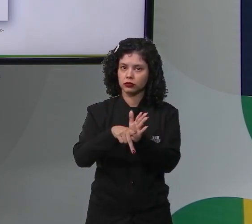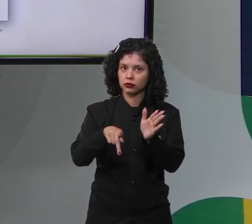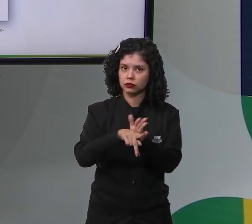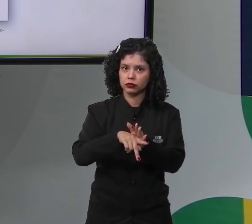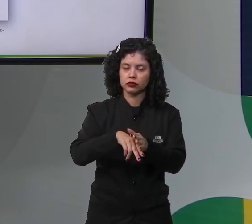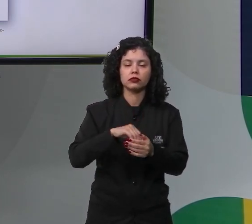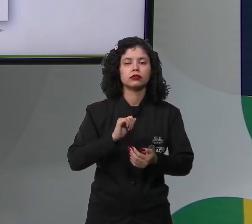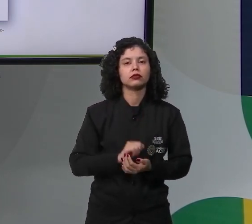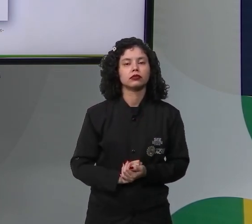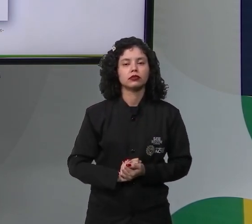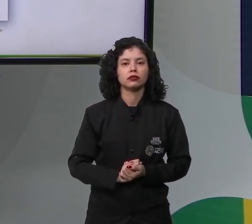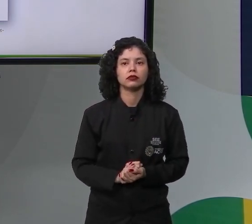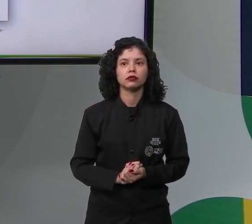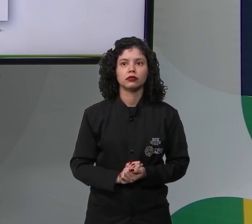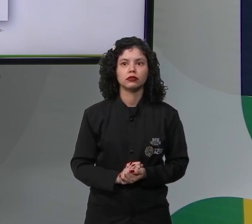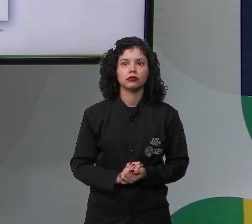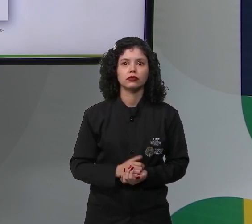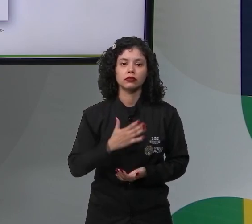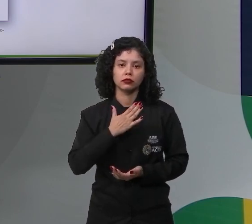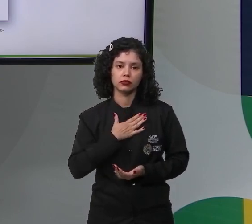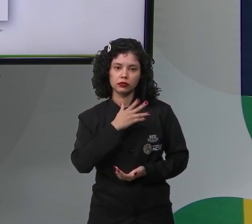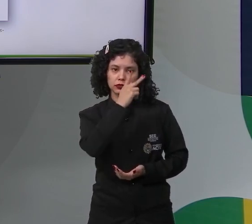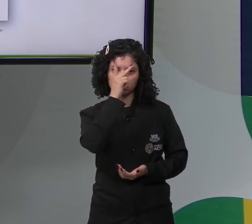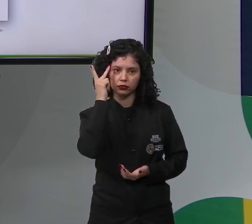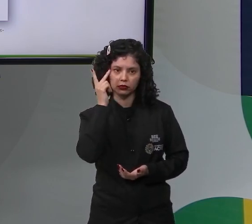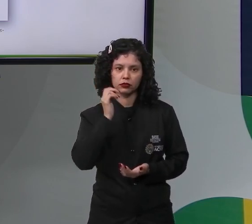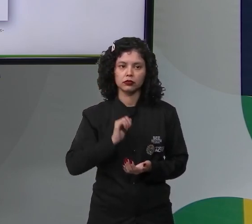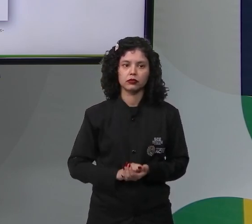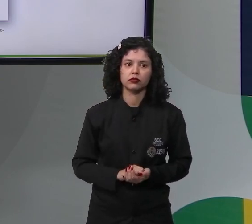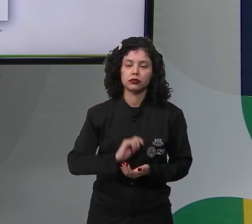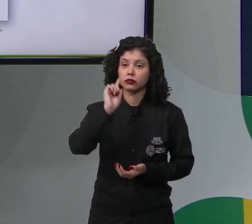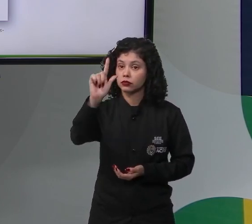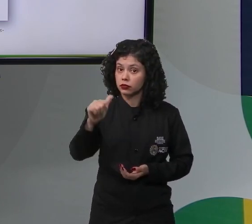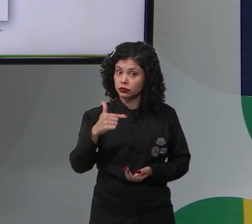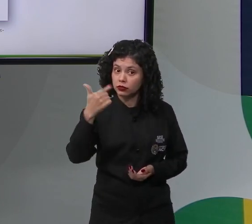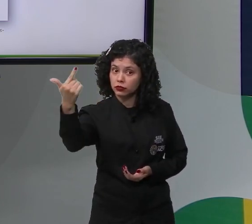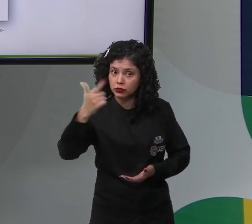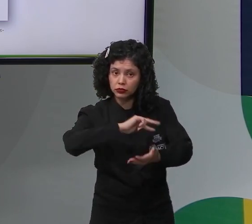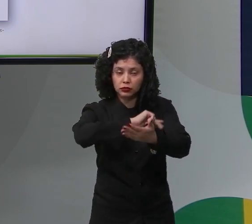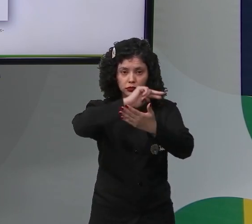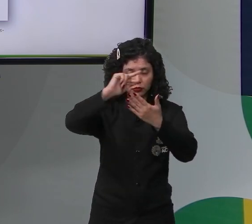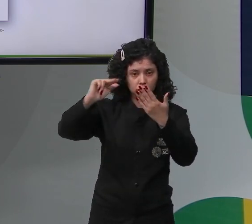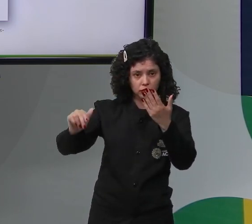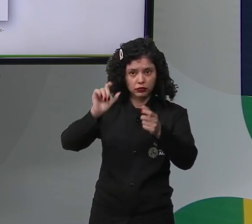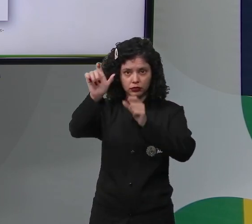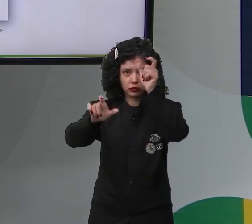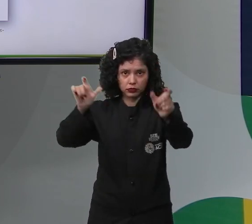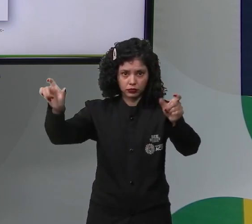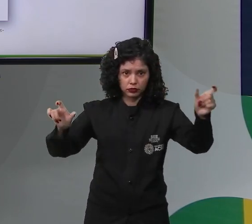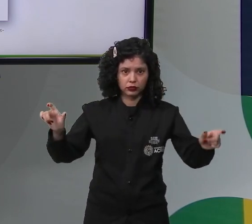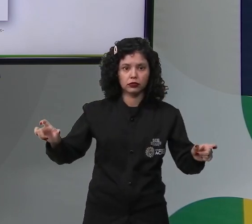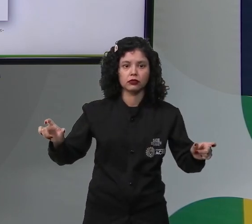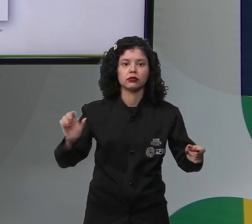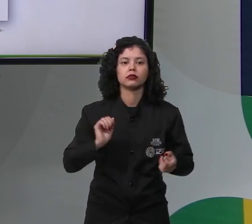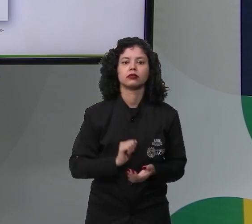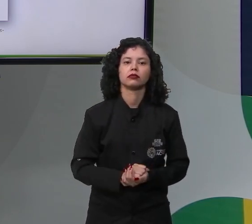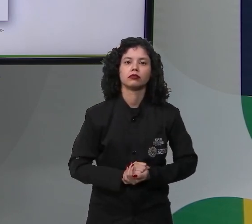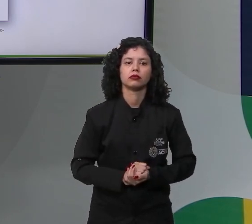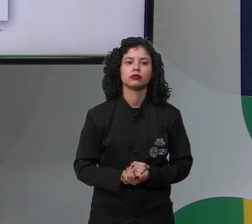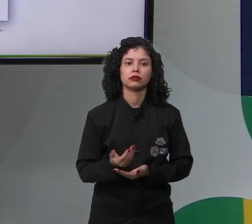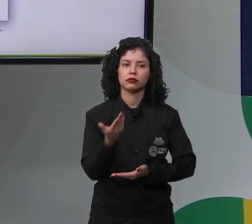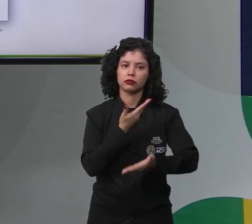comuns entre a minha pessoa e entre aquelas várias outras personalidades